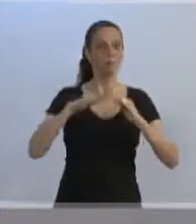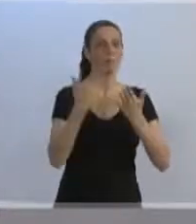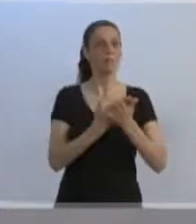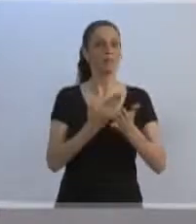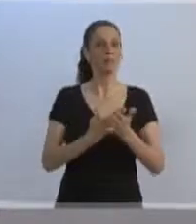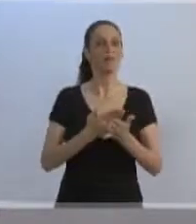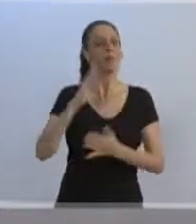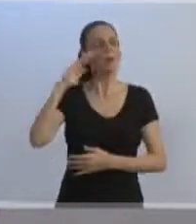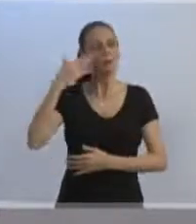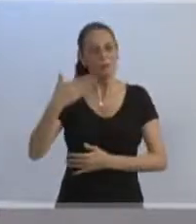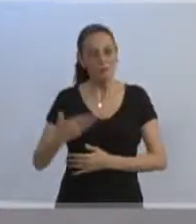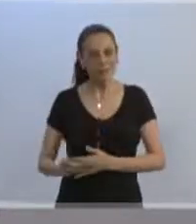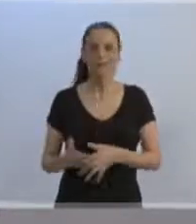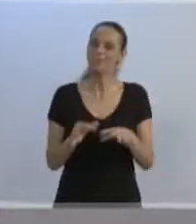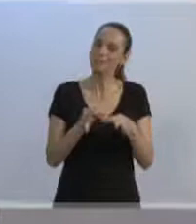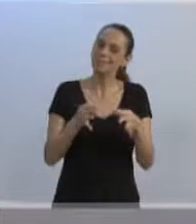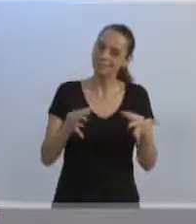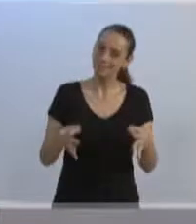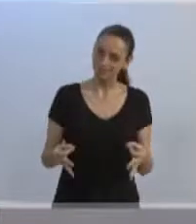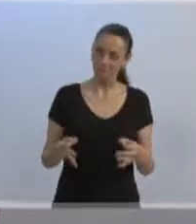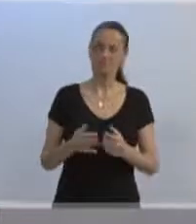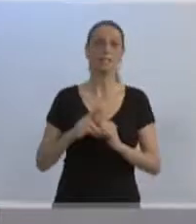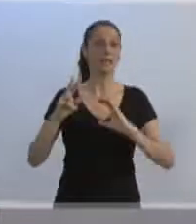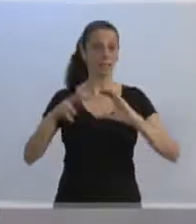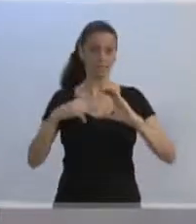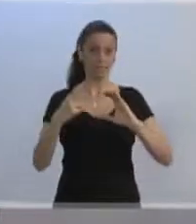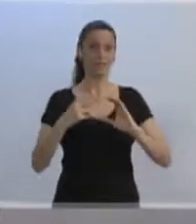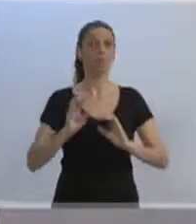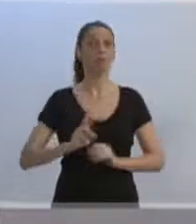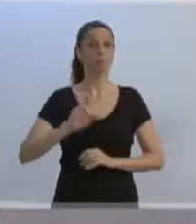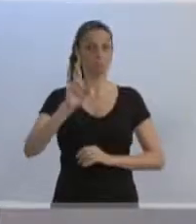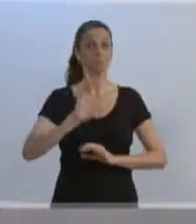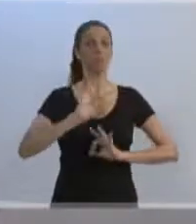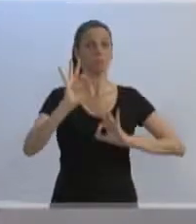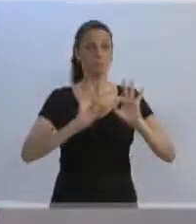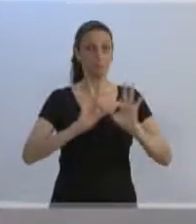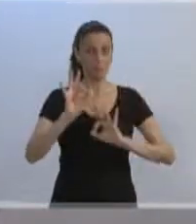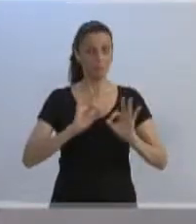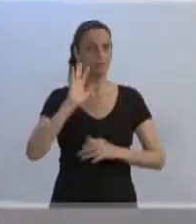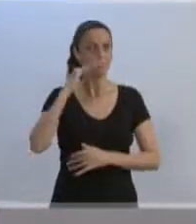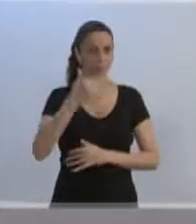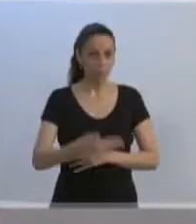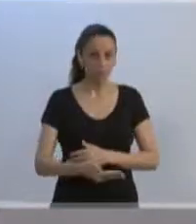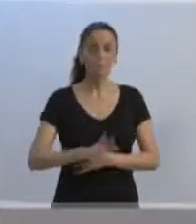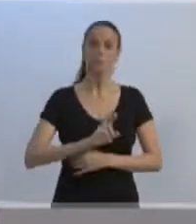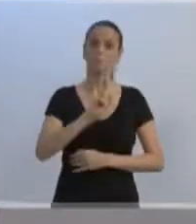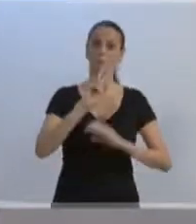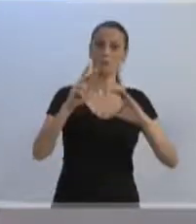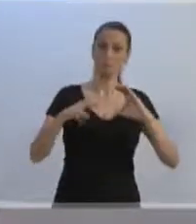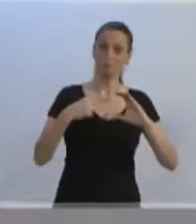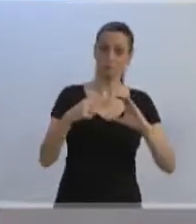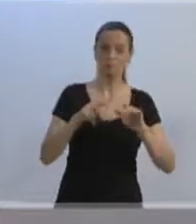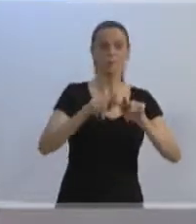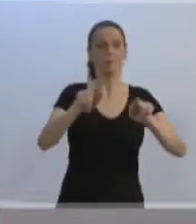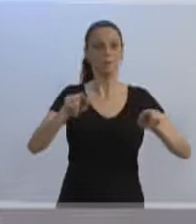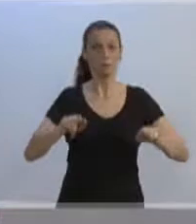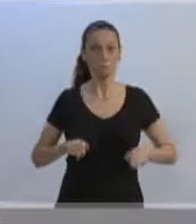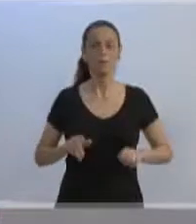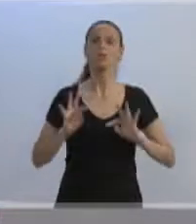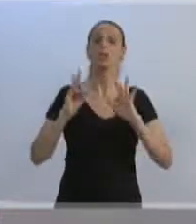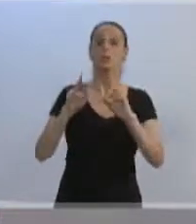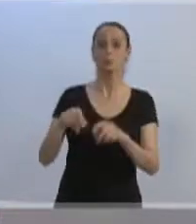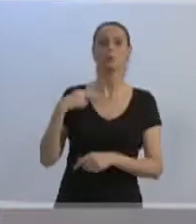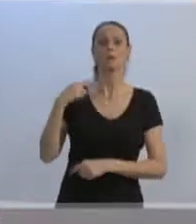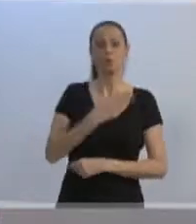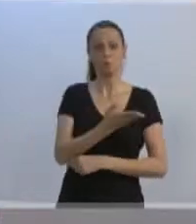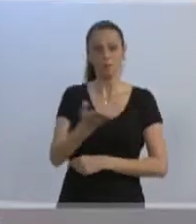a singela homenagem aqui da câmara de vereadores representando não somente a nosso gabinete mas sim todos vereadores da cidade de